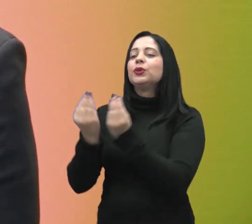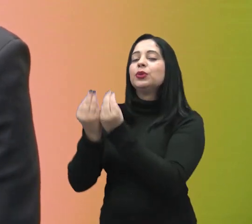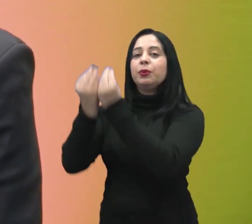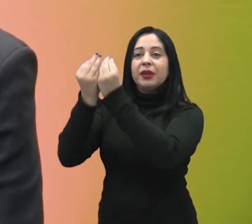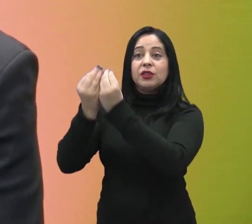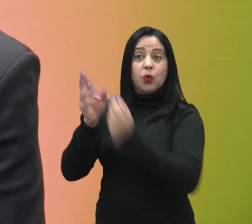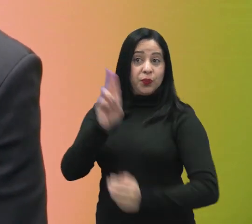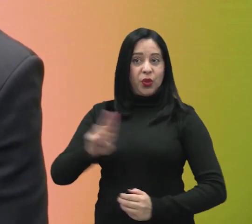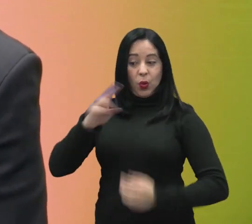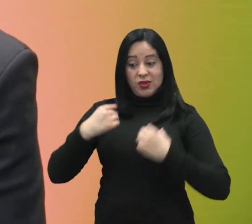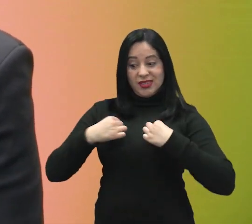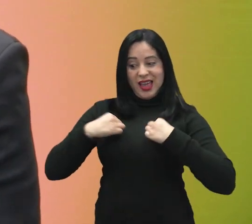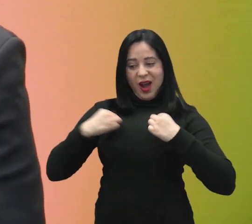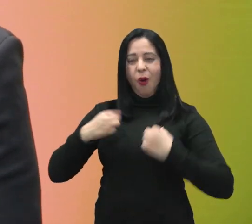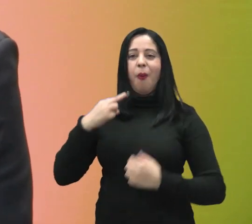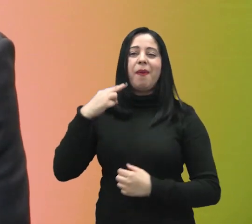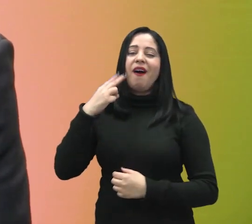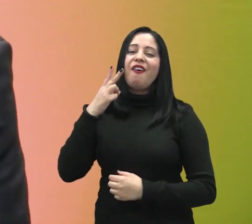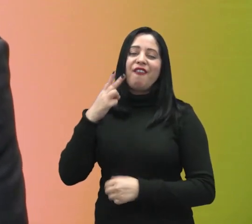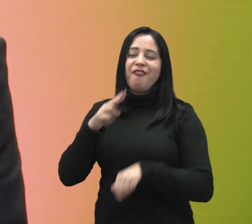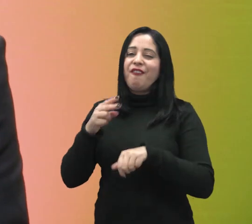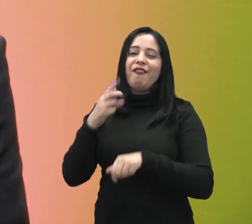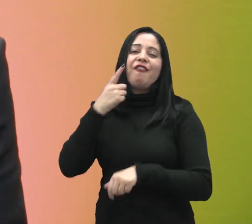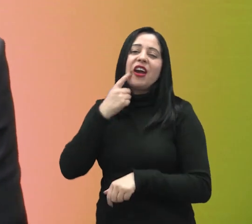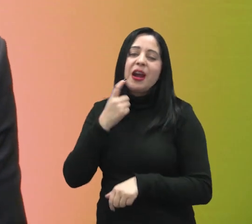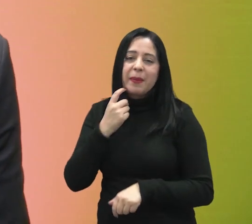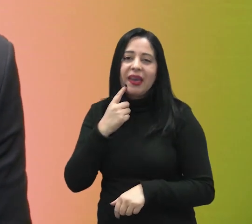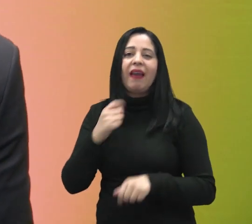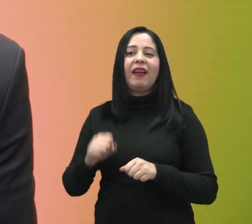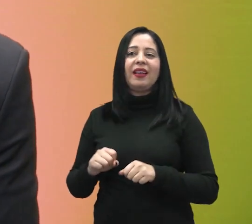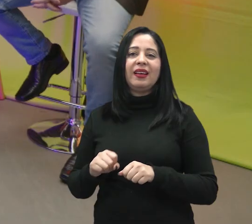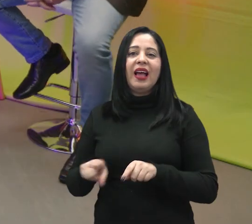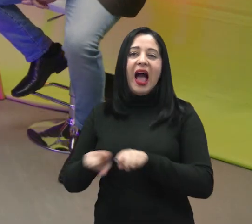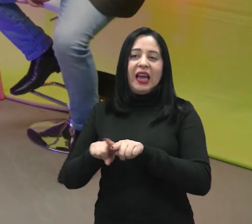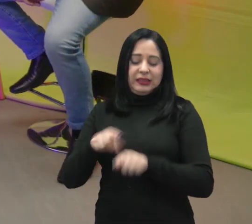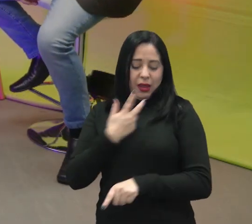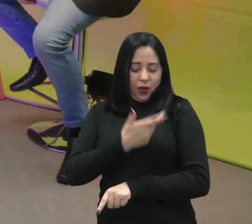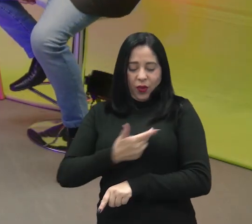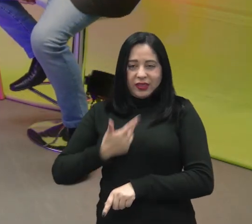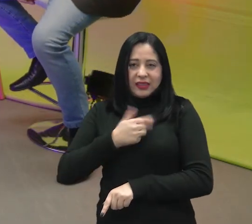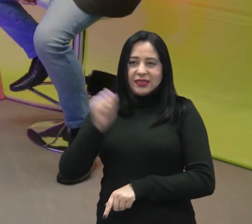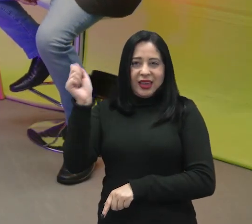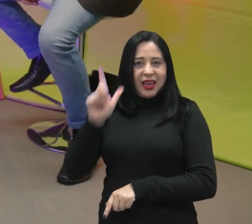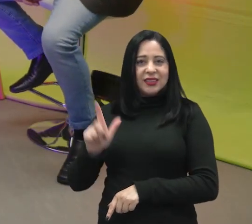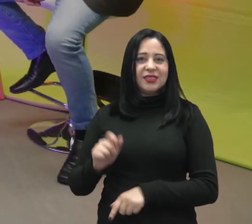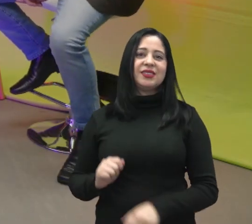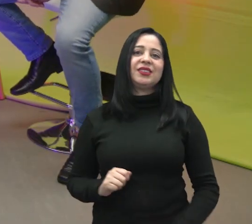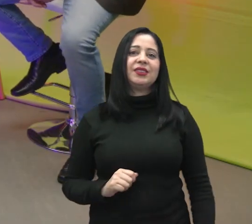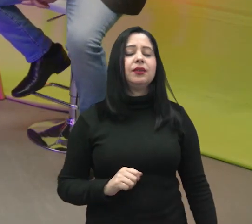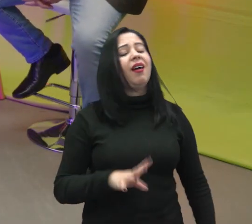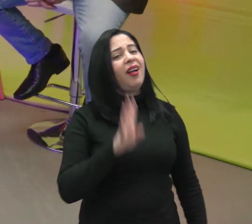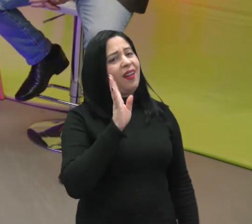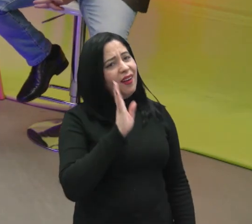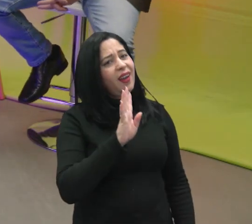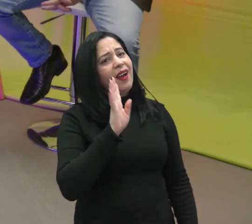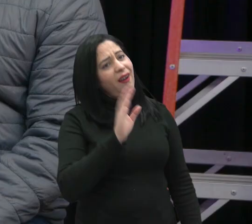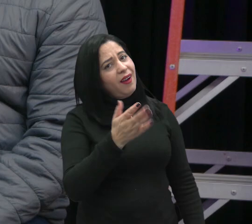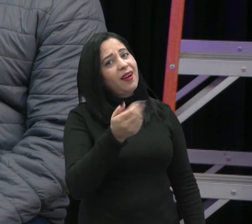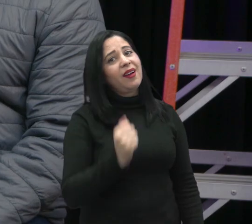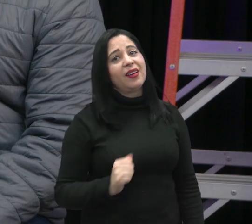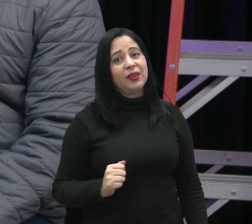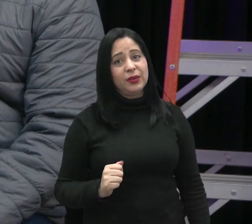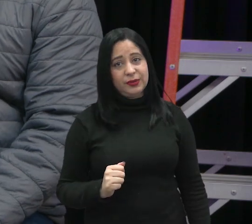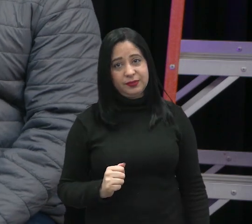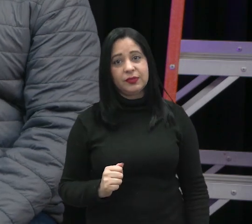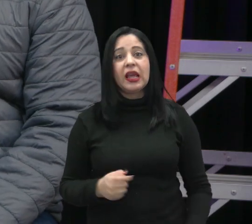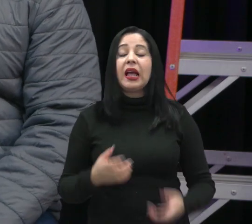camiseta vermelha, o canarinho, né, amarelo, escrito em azul. Sim. Enfim. Isso é muito legal. E é legal a gente citar, né, apesar